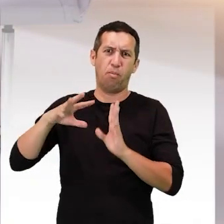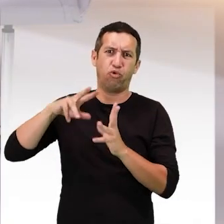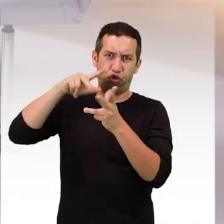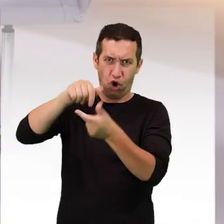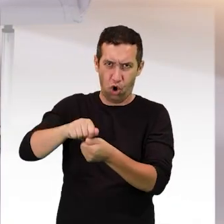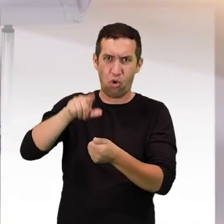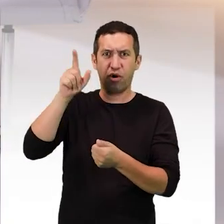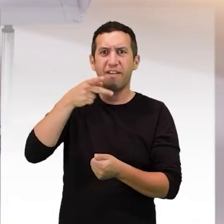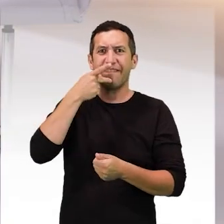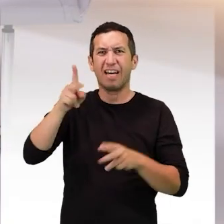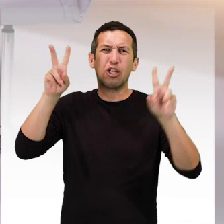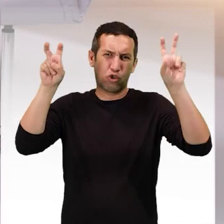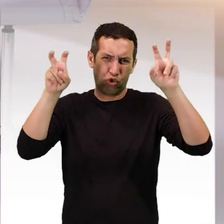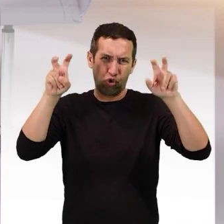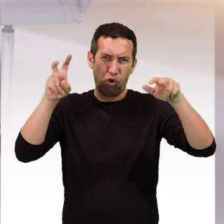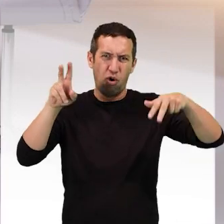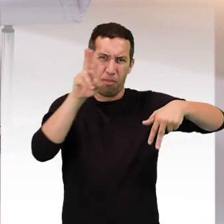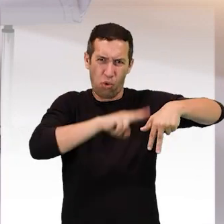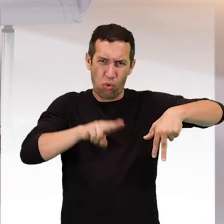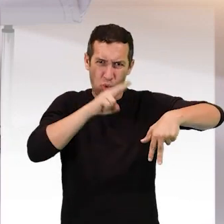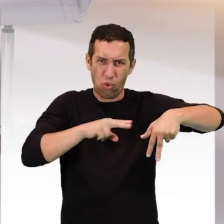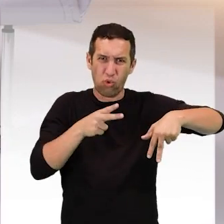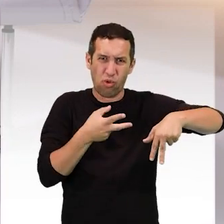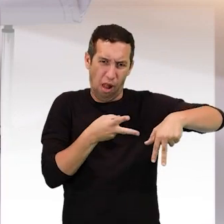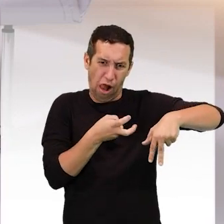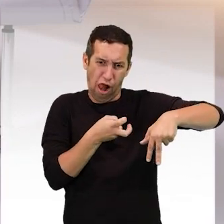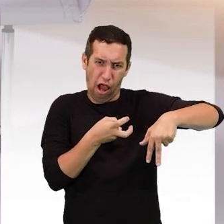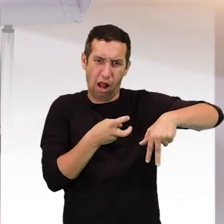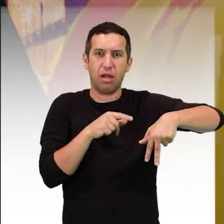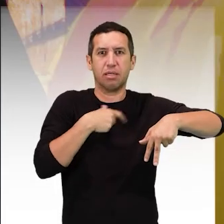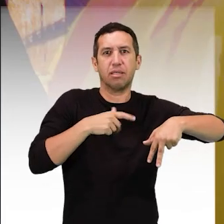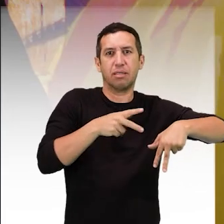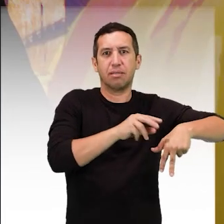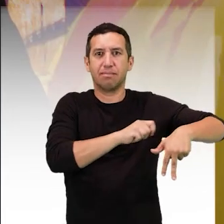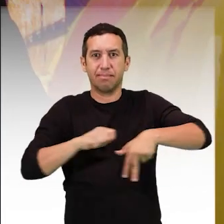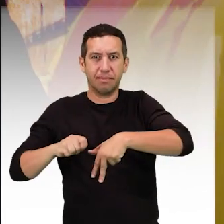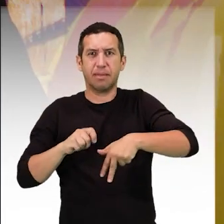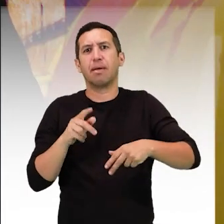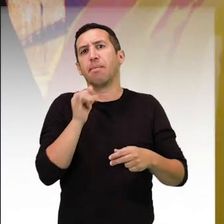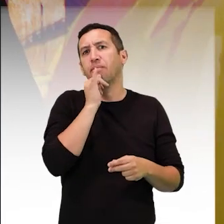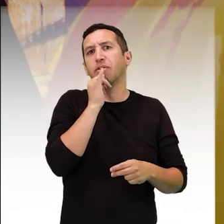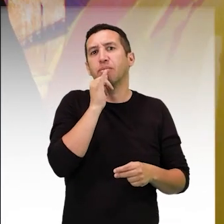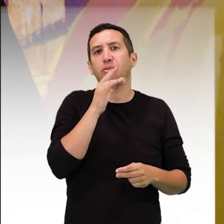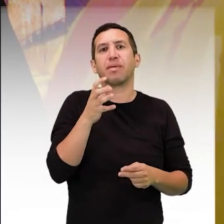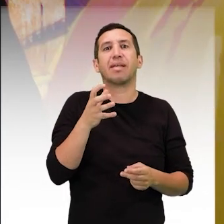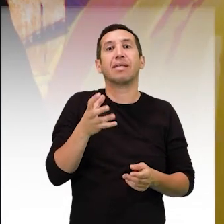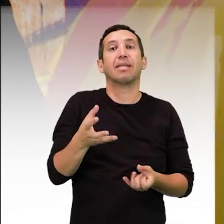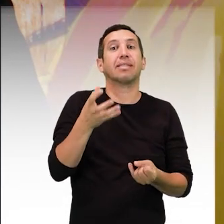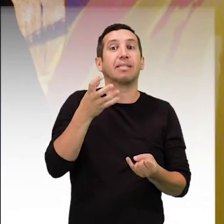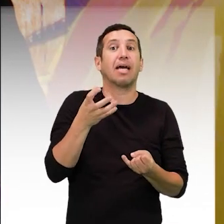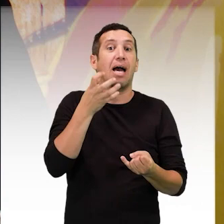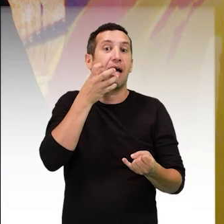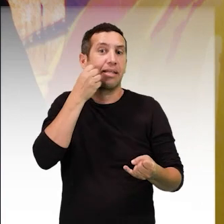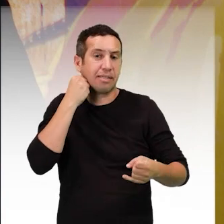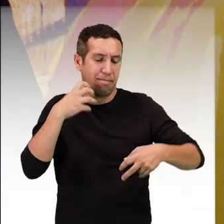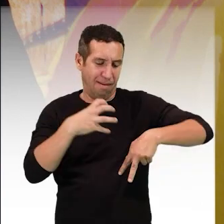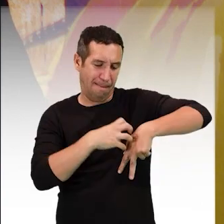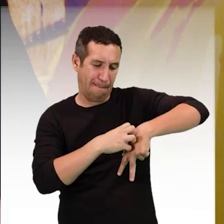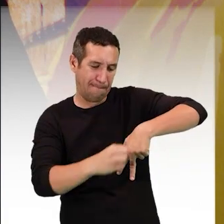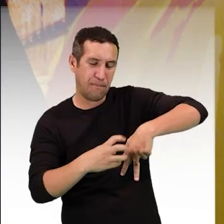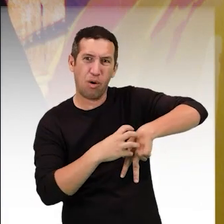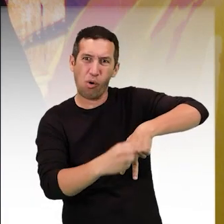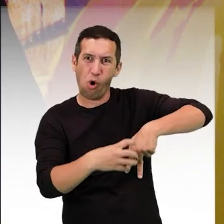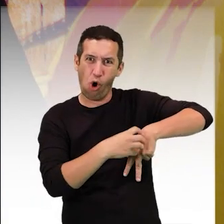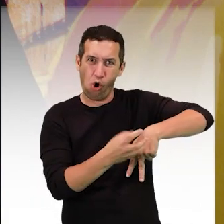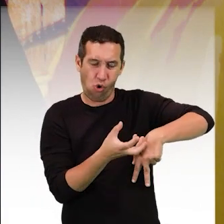tráfico de pessoas, né, e que já definia internacionalmente esse crime. Então, pode ser para adoção ilegal, para remoção de